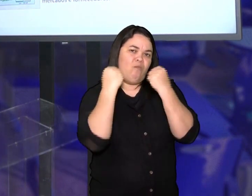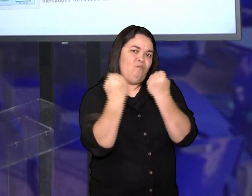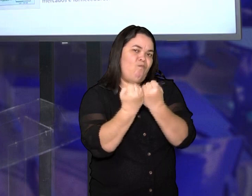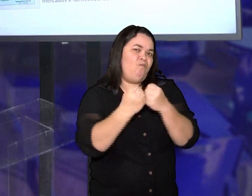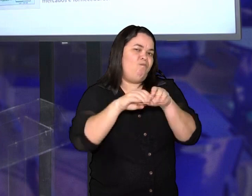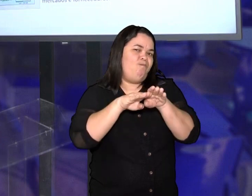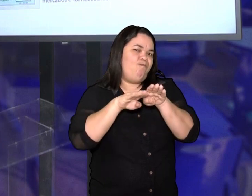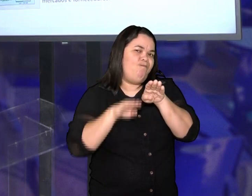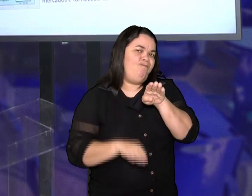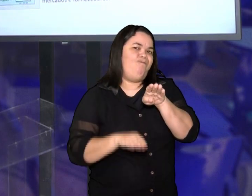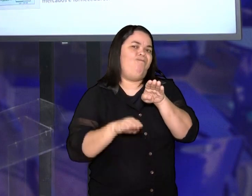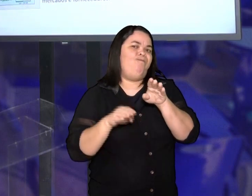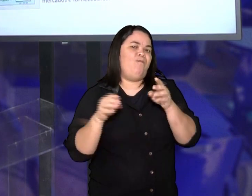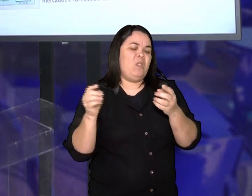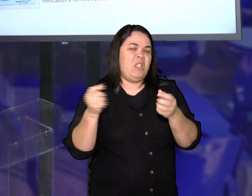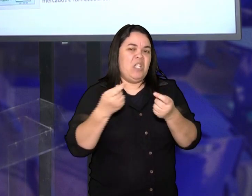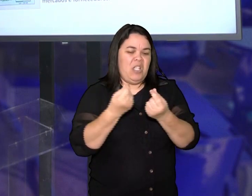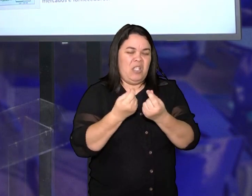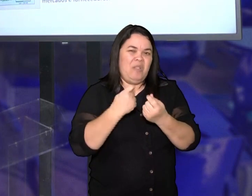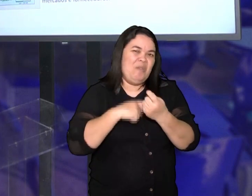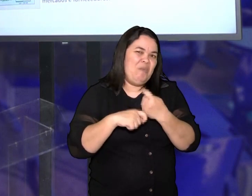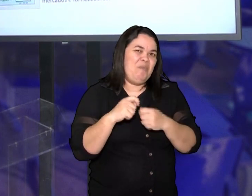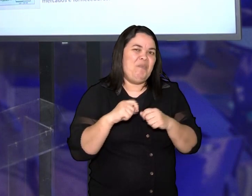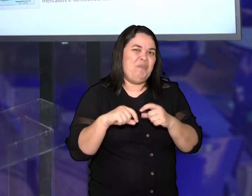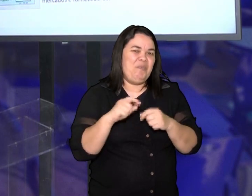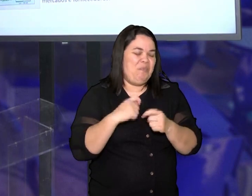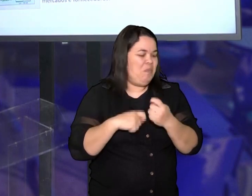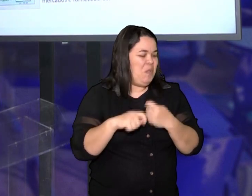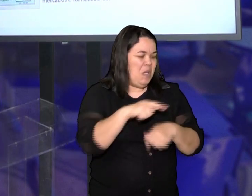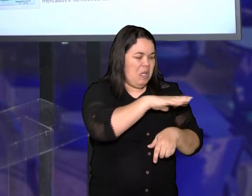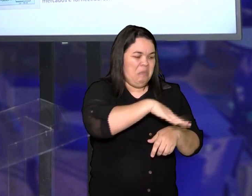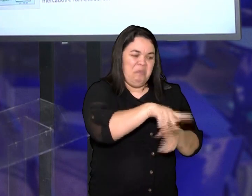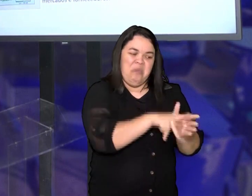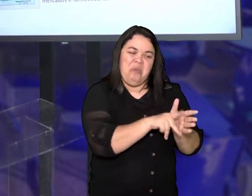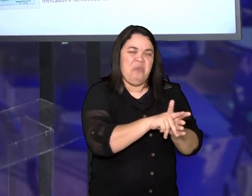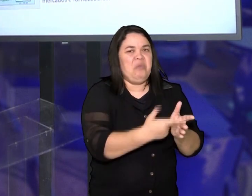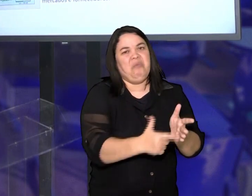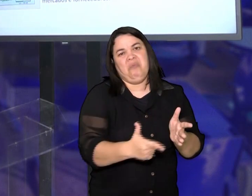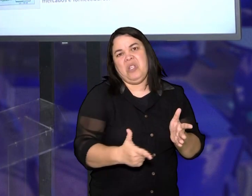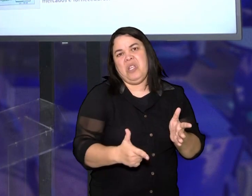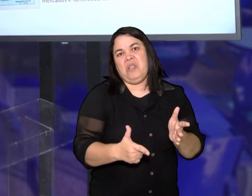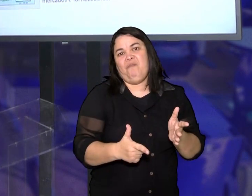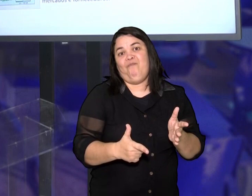sociais, economia voltada para o mercado externo, né? E